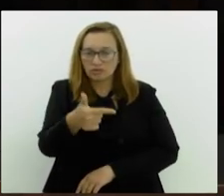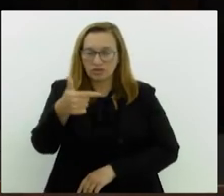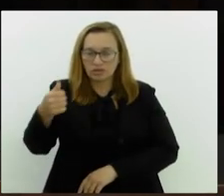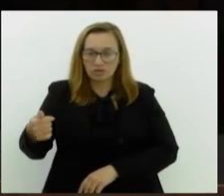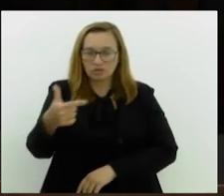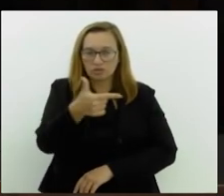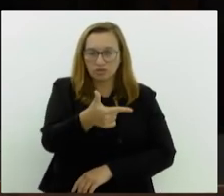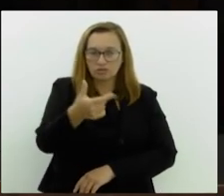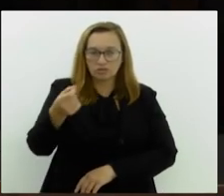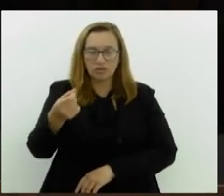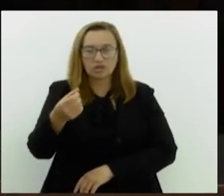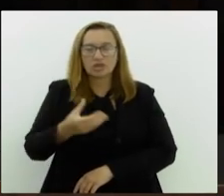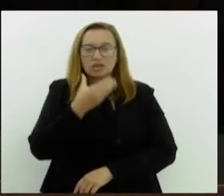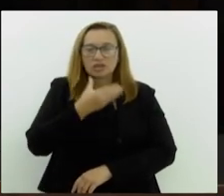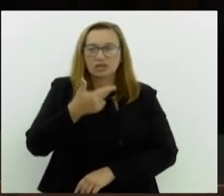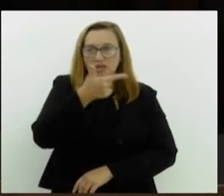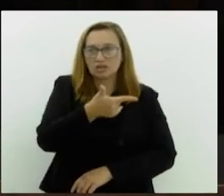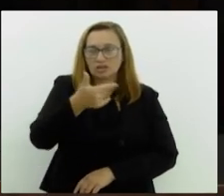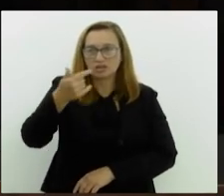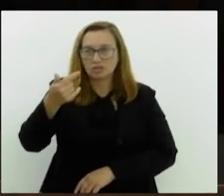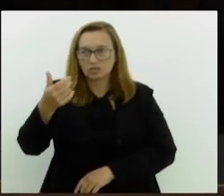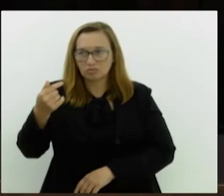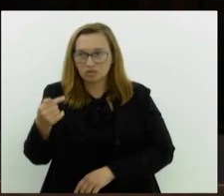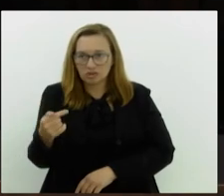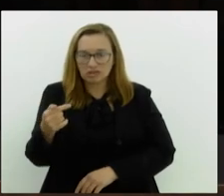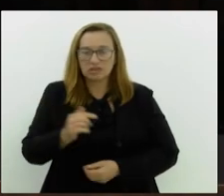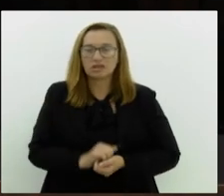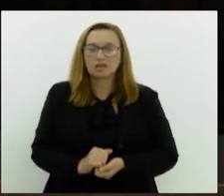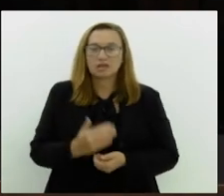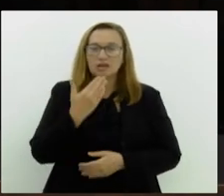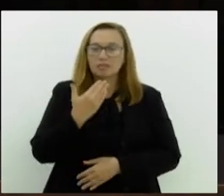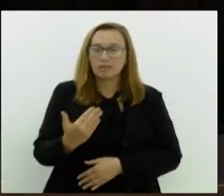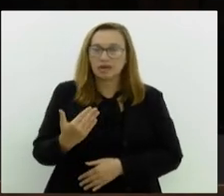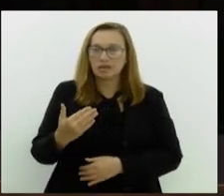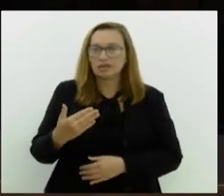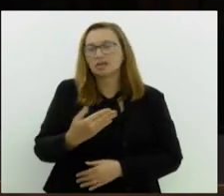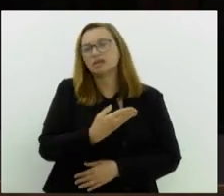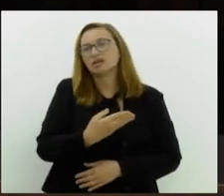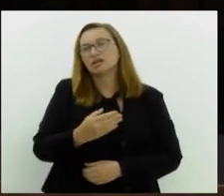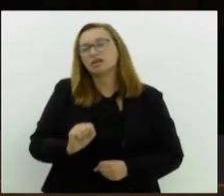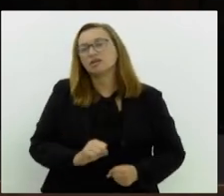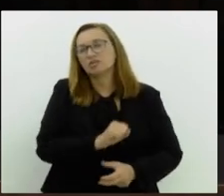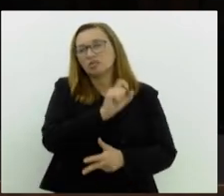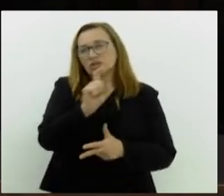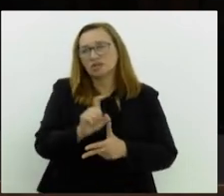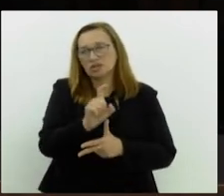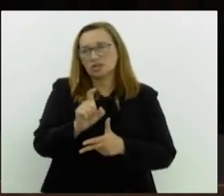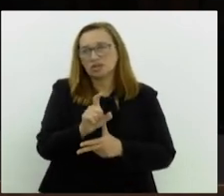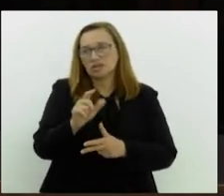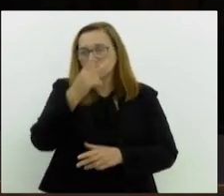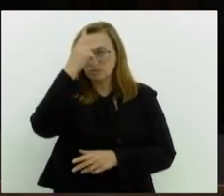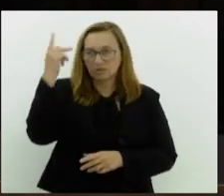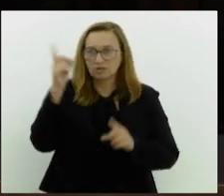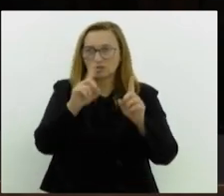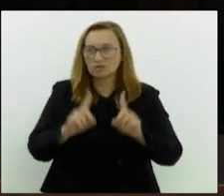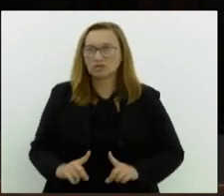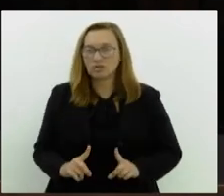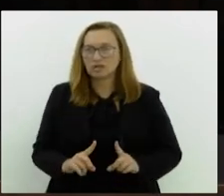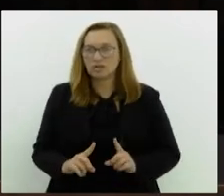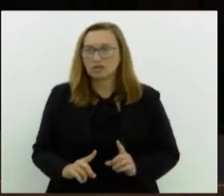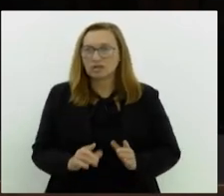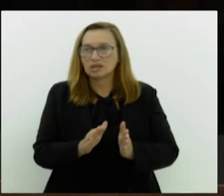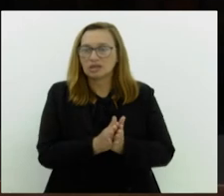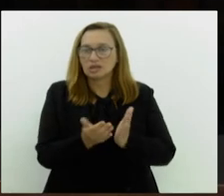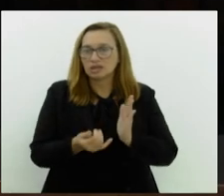de 2020, de dezembro de 2017, que autoriza o Poder Executivo a assegurar às pessoas com deficiência a carteira de